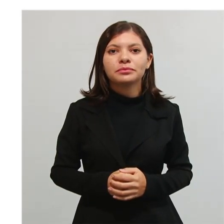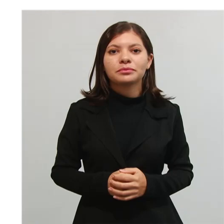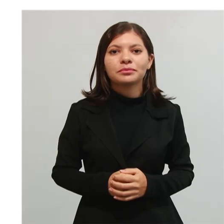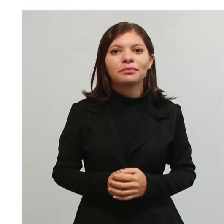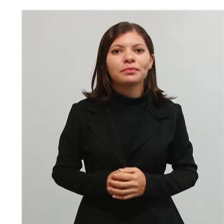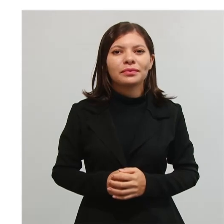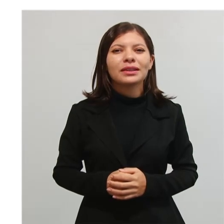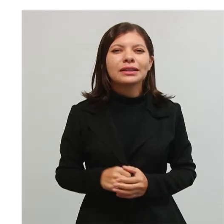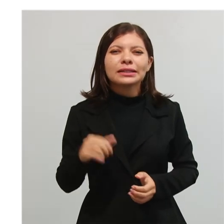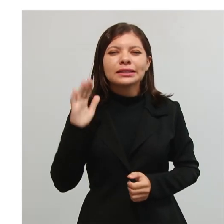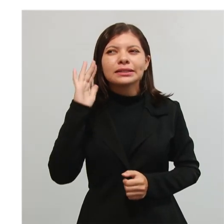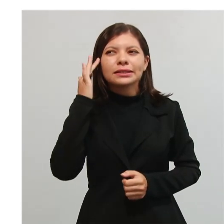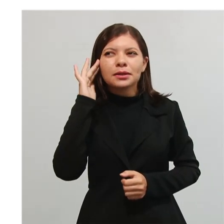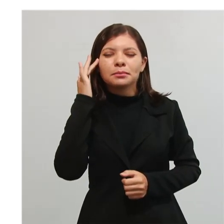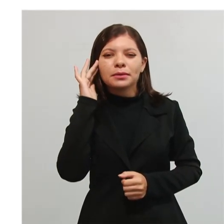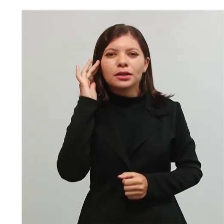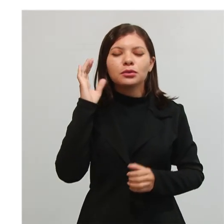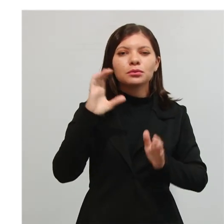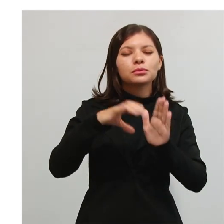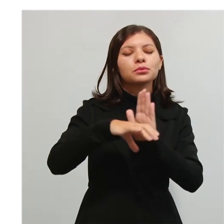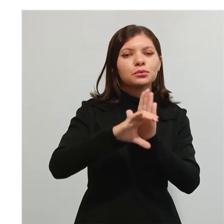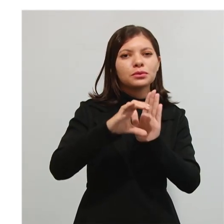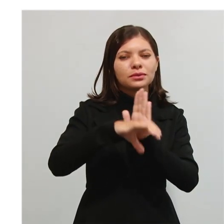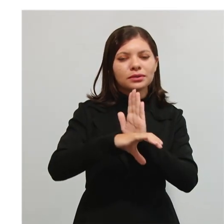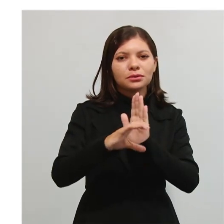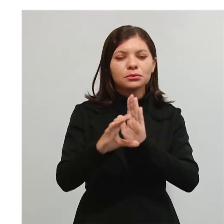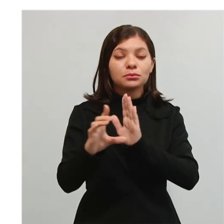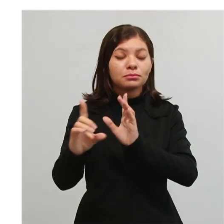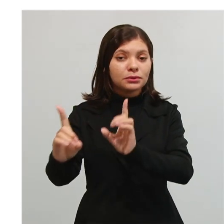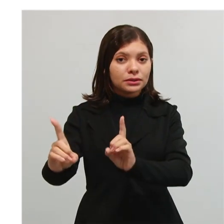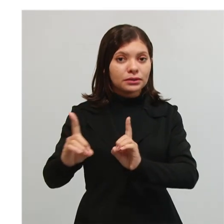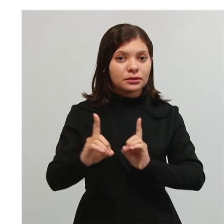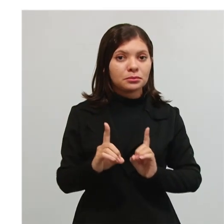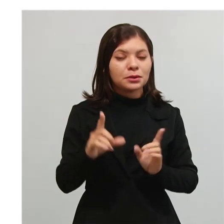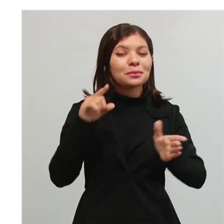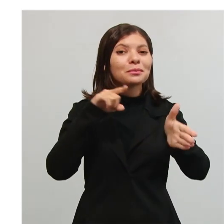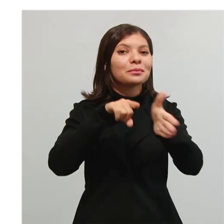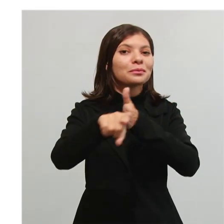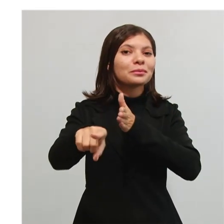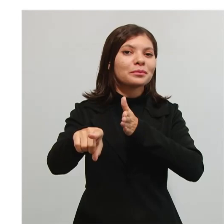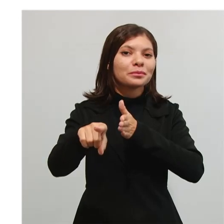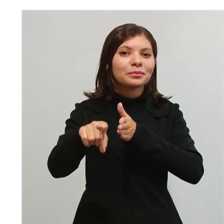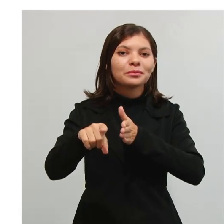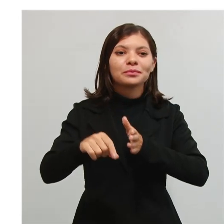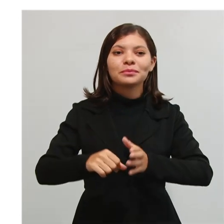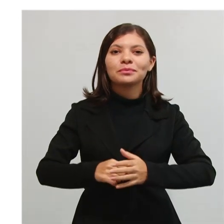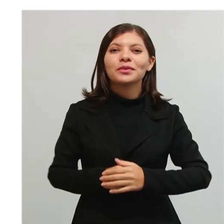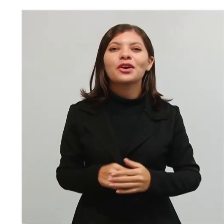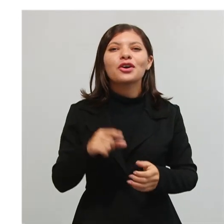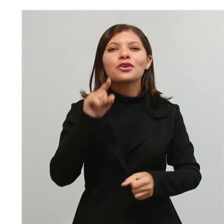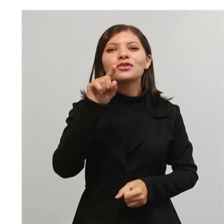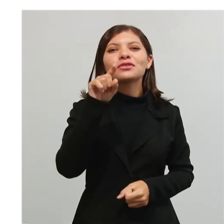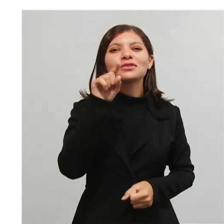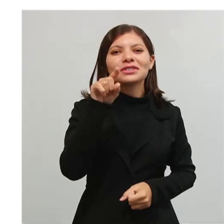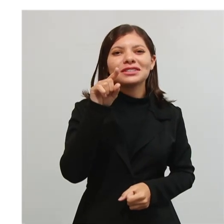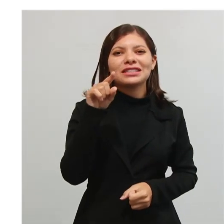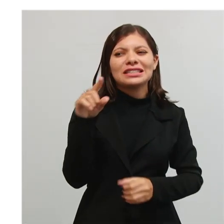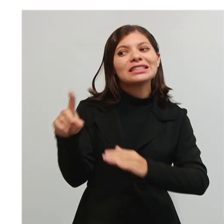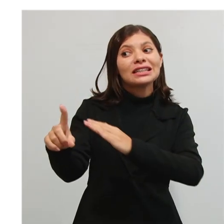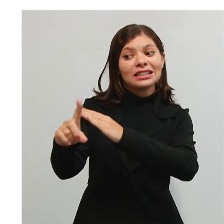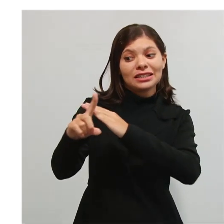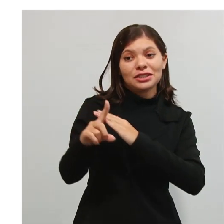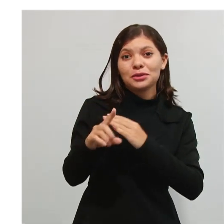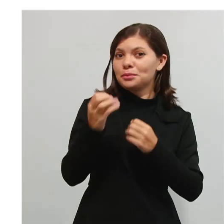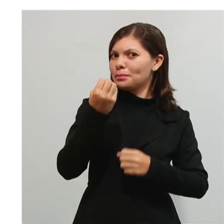sabendo pessoal desse conceito de atendimento eu pergunto a vocês vocês são bem atendidos